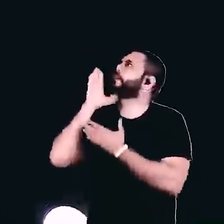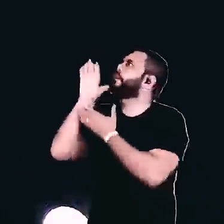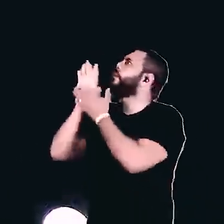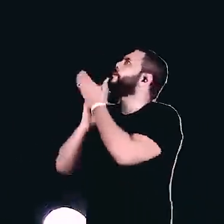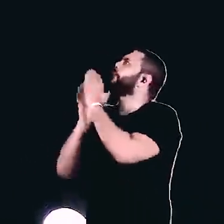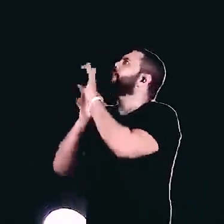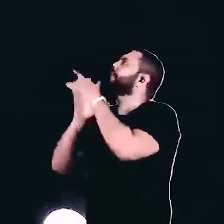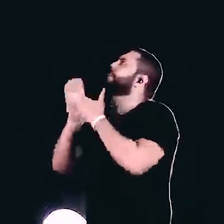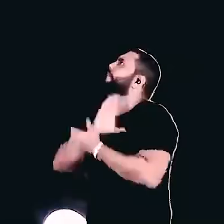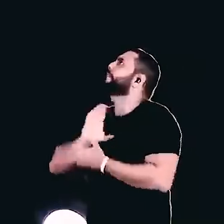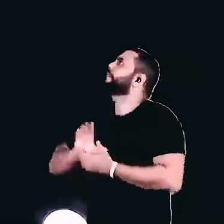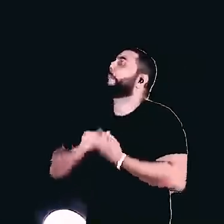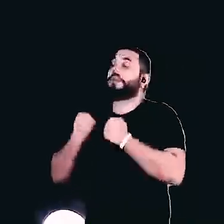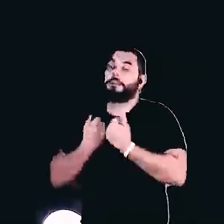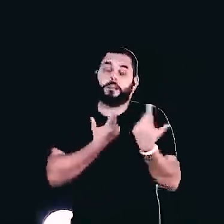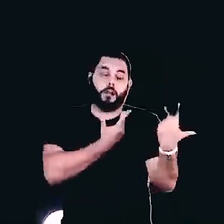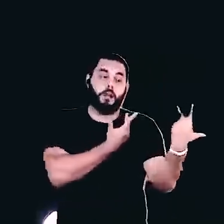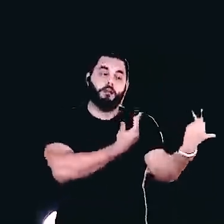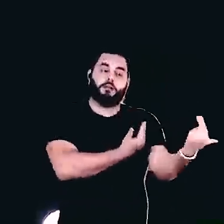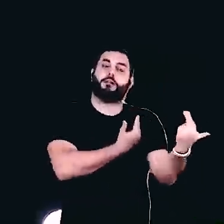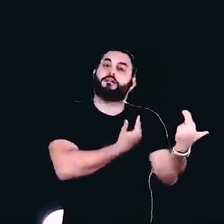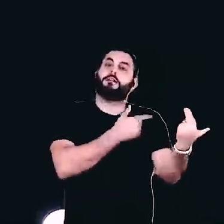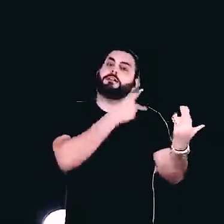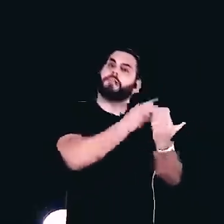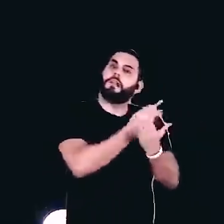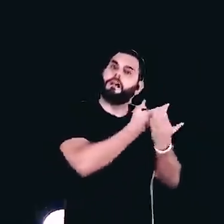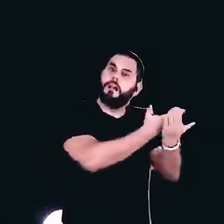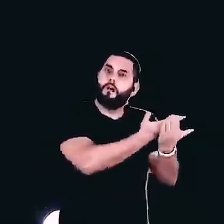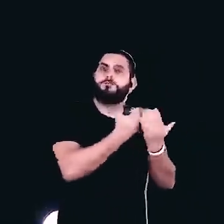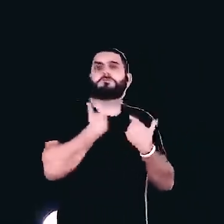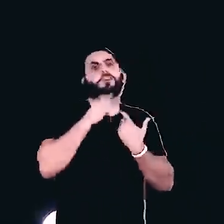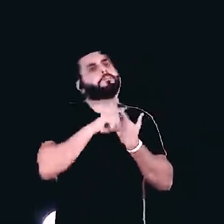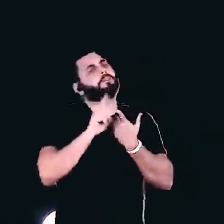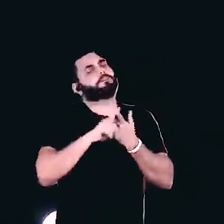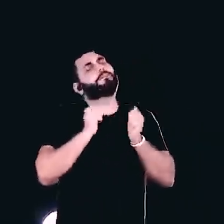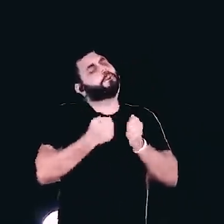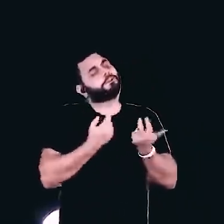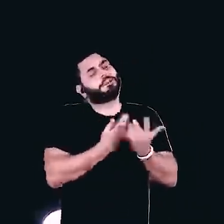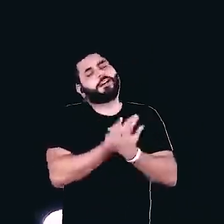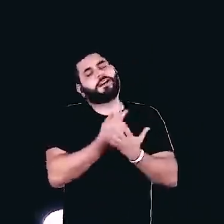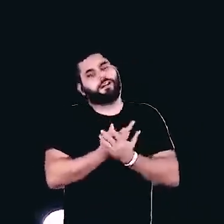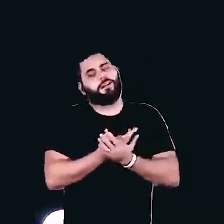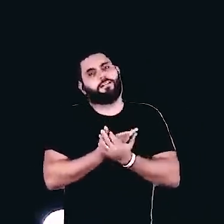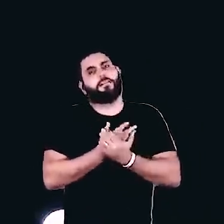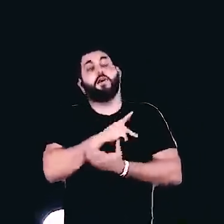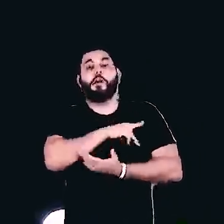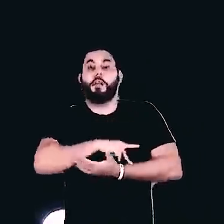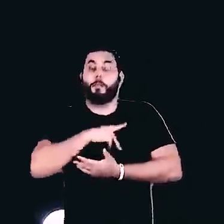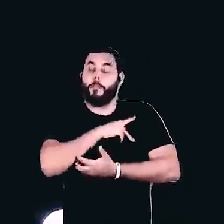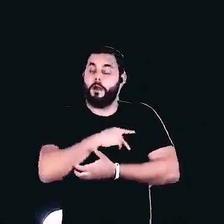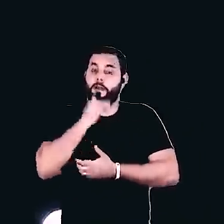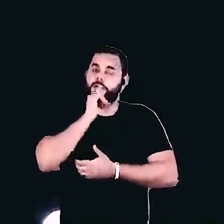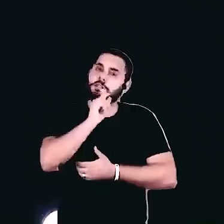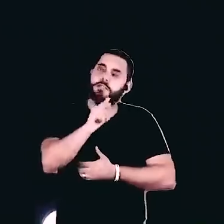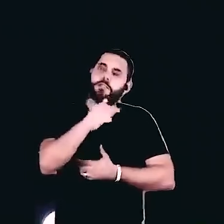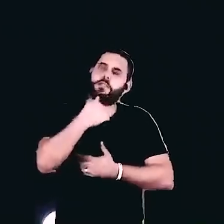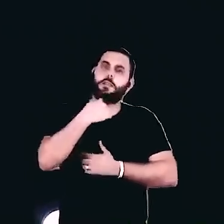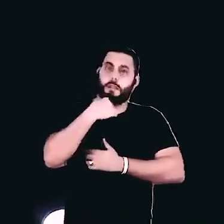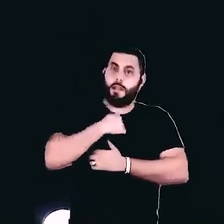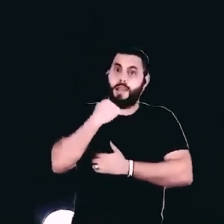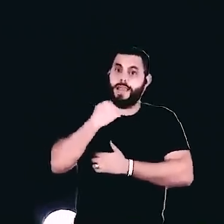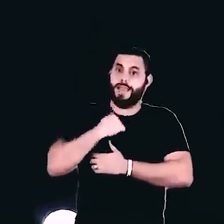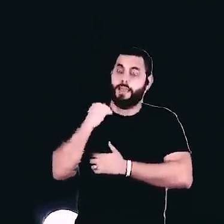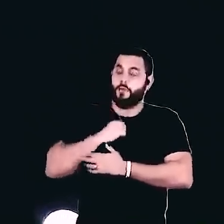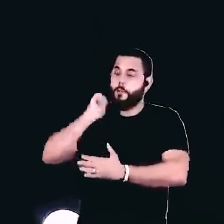erro do nosso irmão. Como? Do verso 18 ao verso 19. Paulo diz assim, ó, eu estou disposto